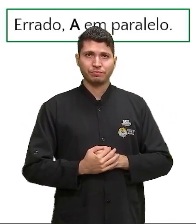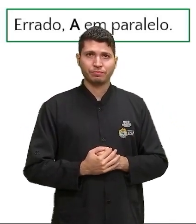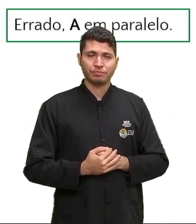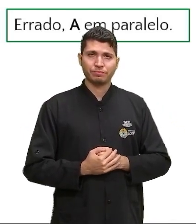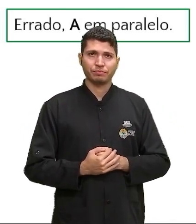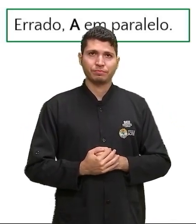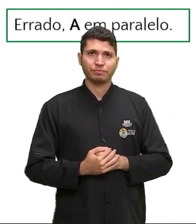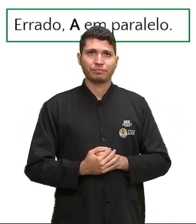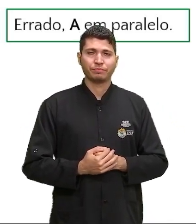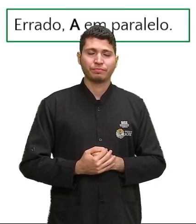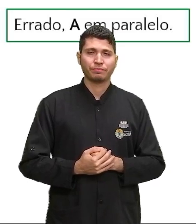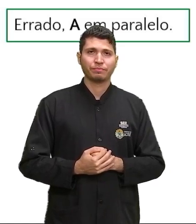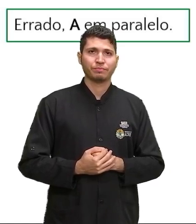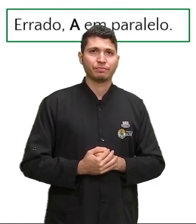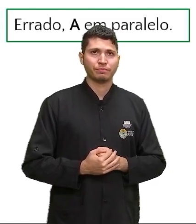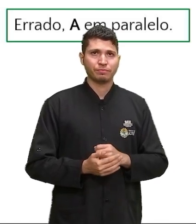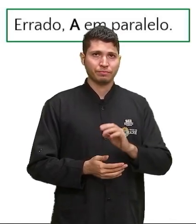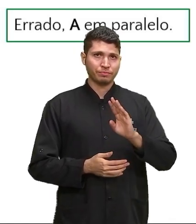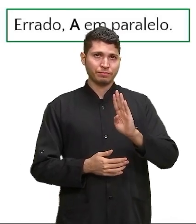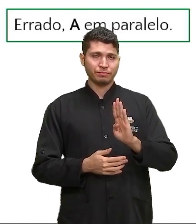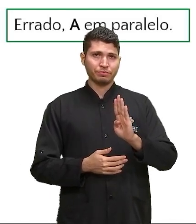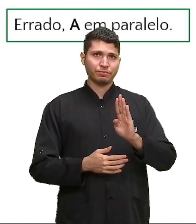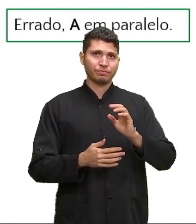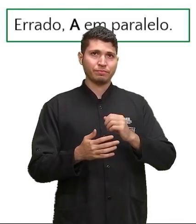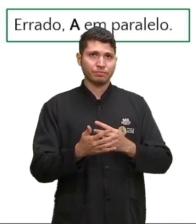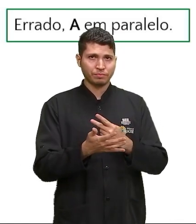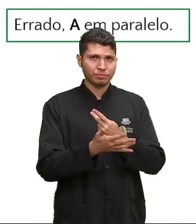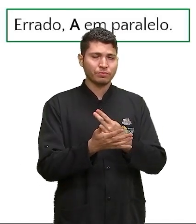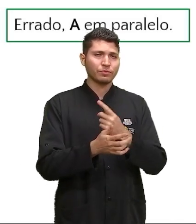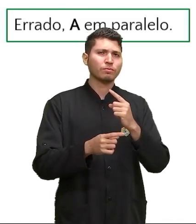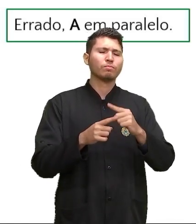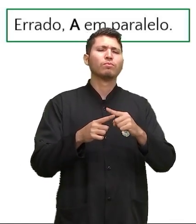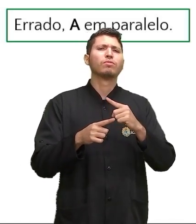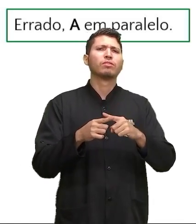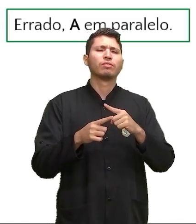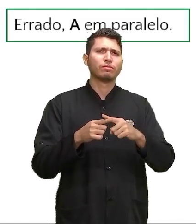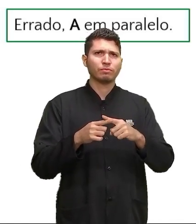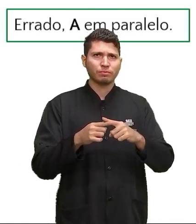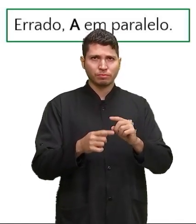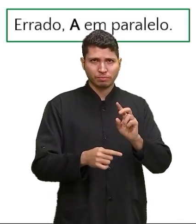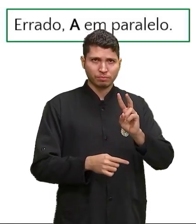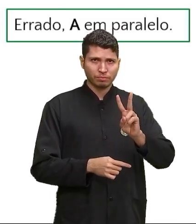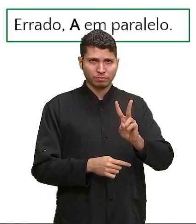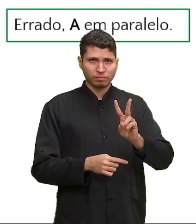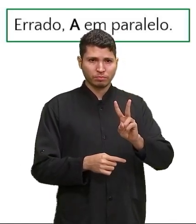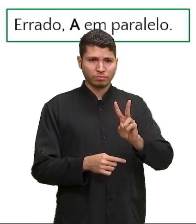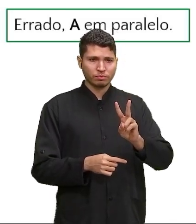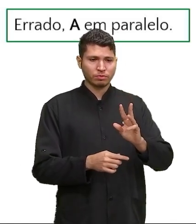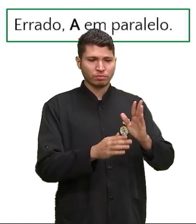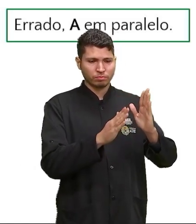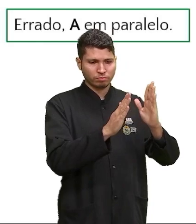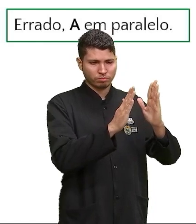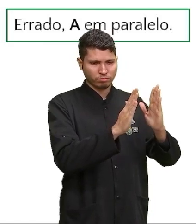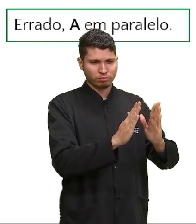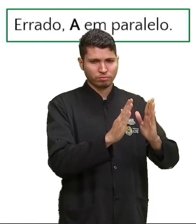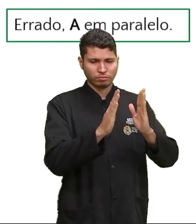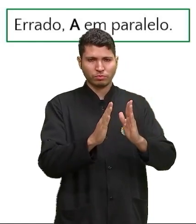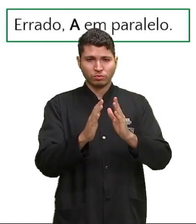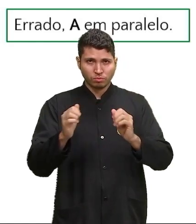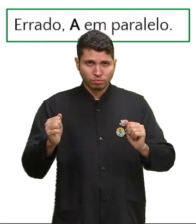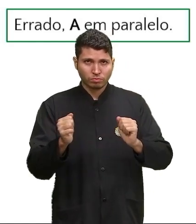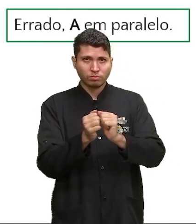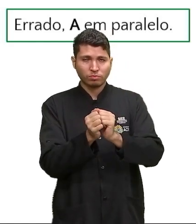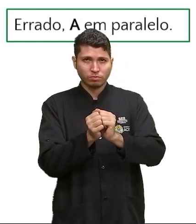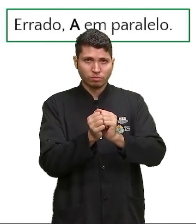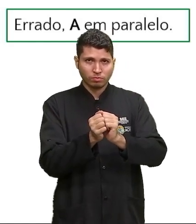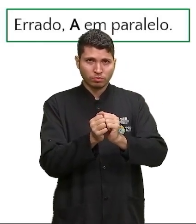nos equipamentos. Alternativa B, errada. Por quê? Porque o voltímetro está em série. Ele está em série junto com o